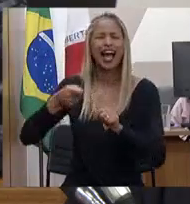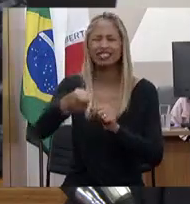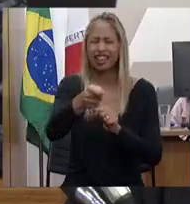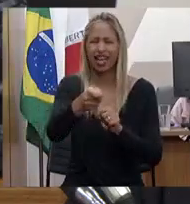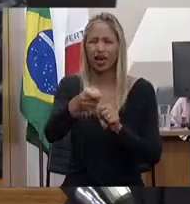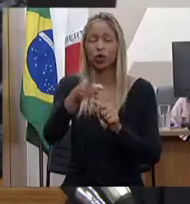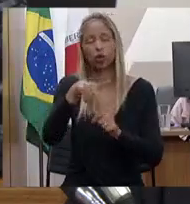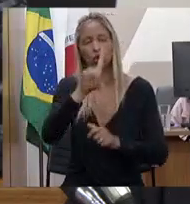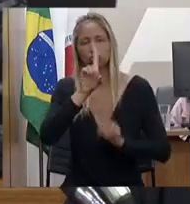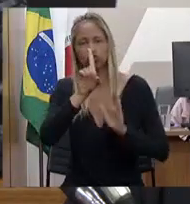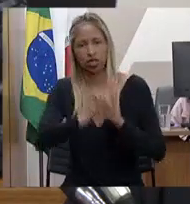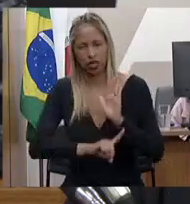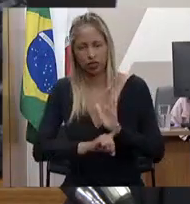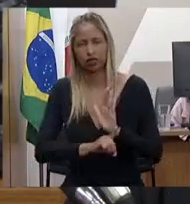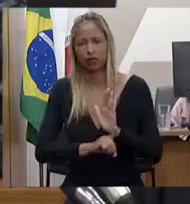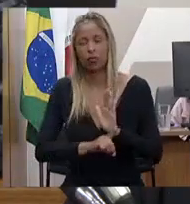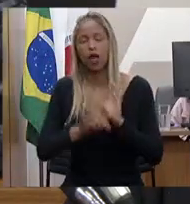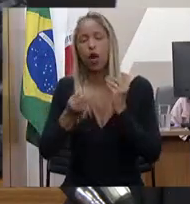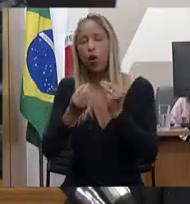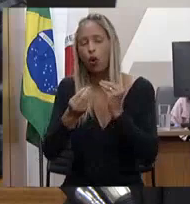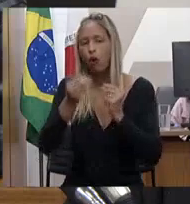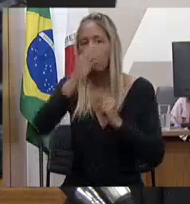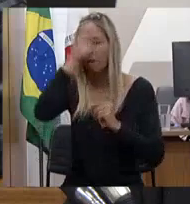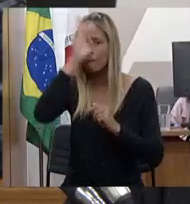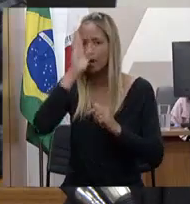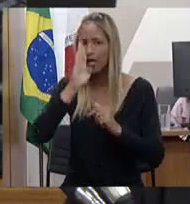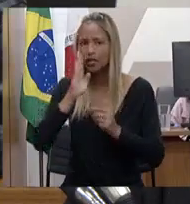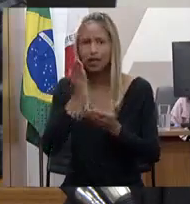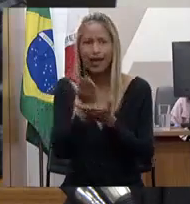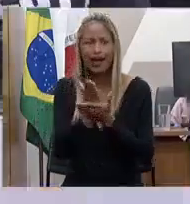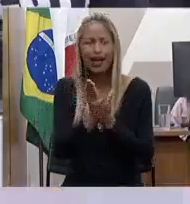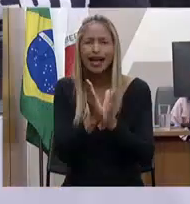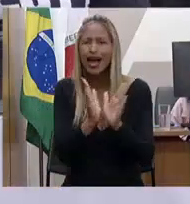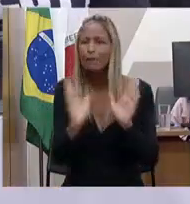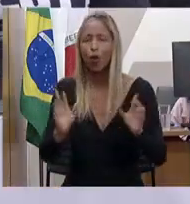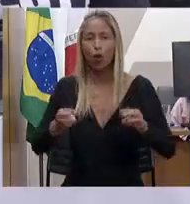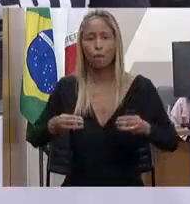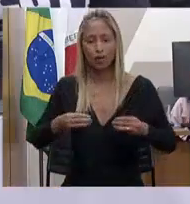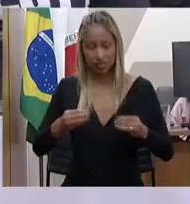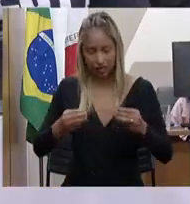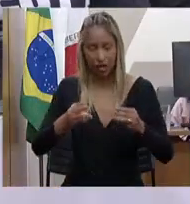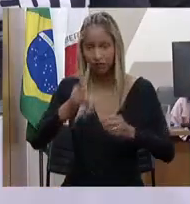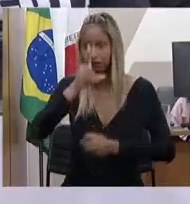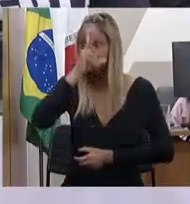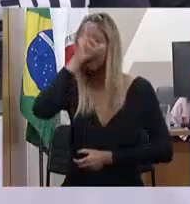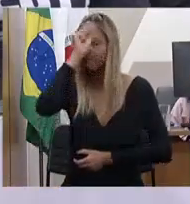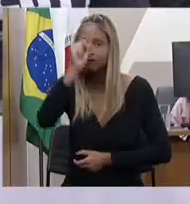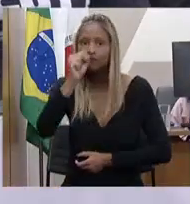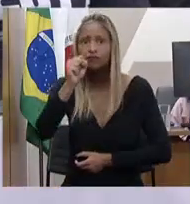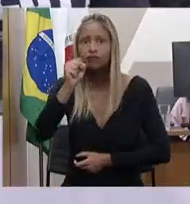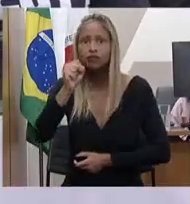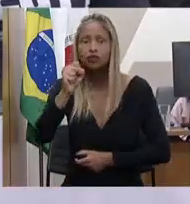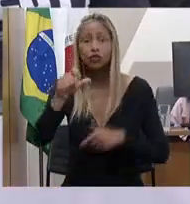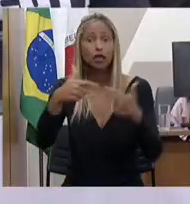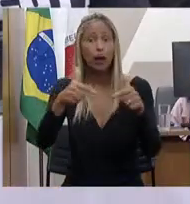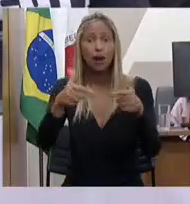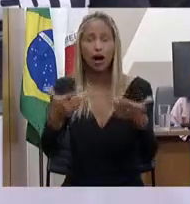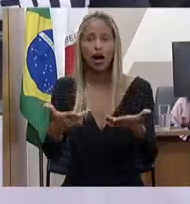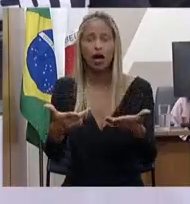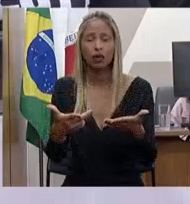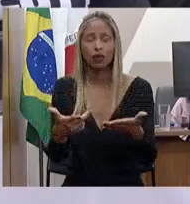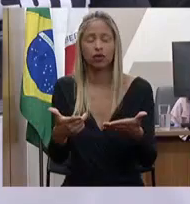os nossos direitos como que o Brasil acabou com o ministério tão fundamental como Ministério do Trabalho